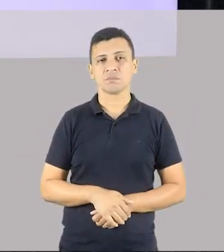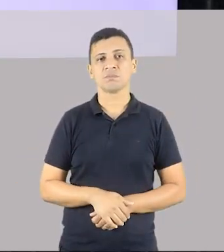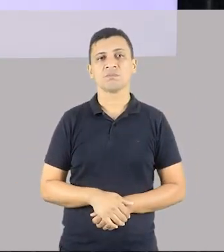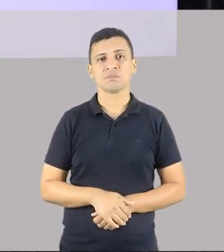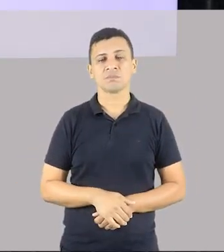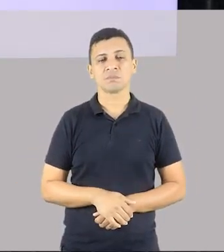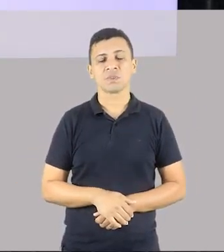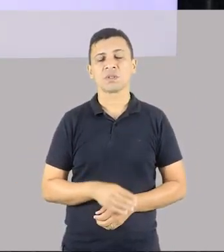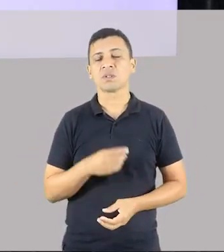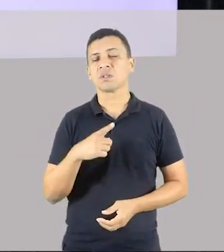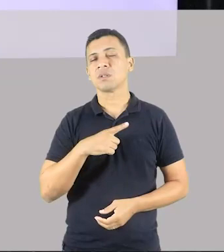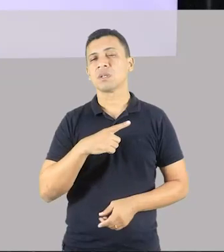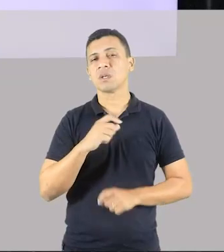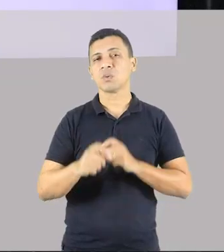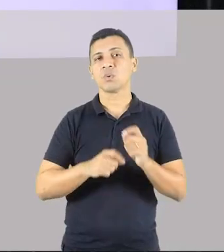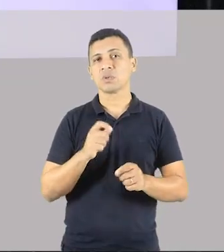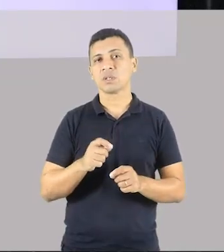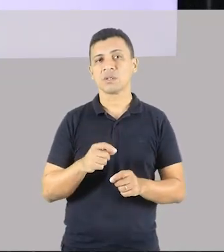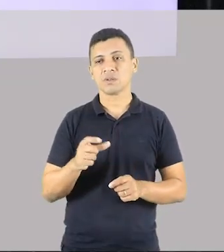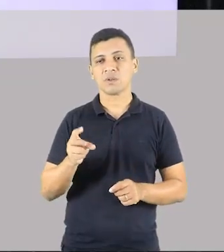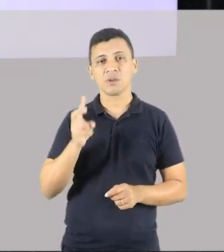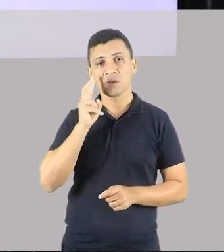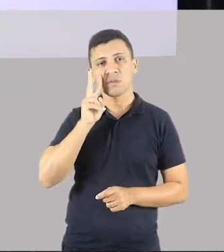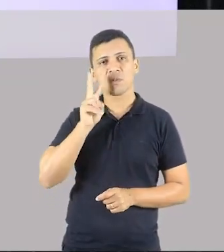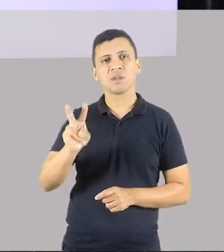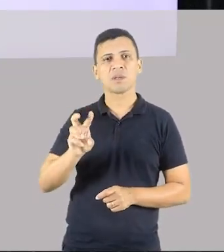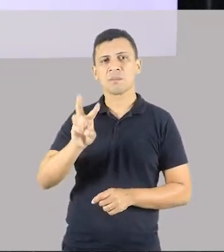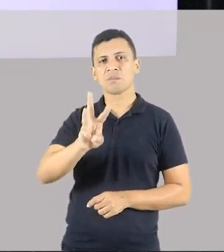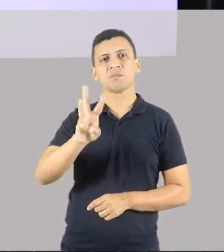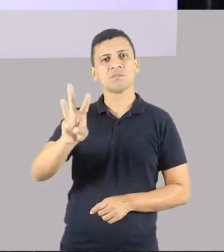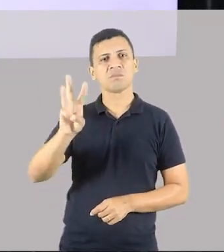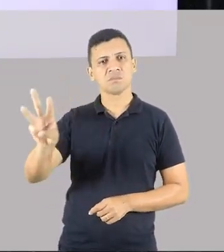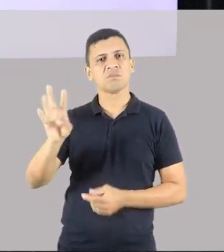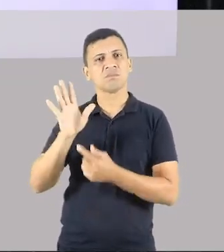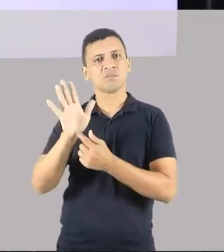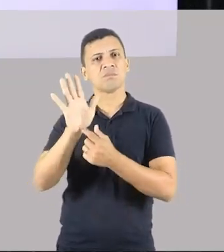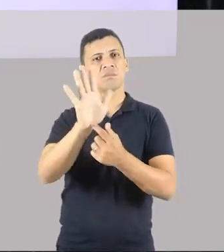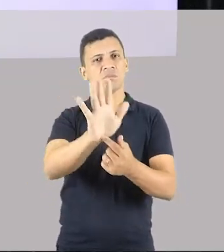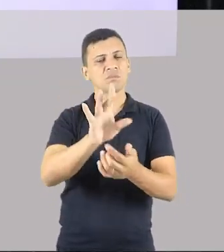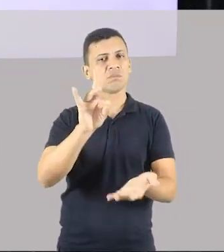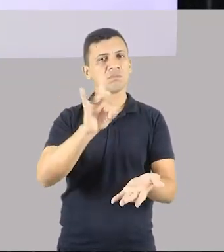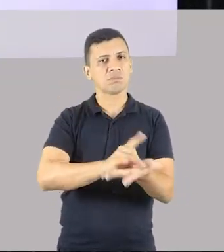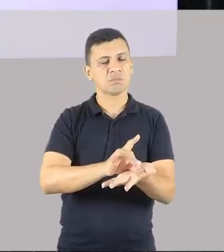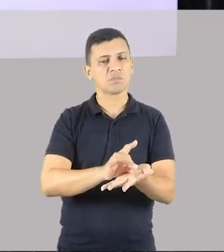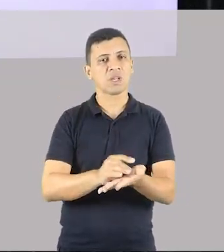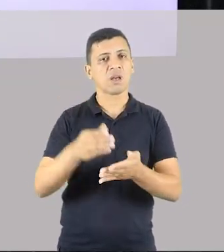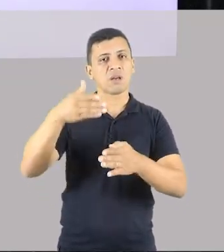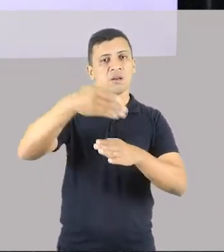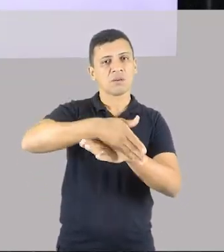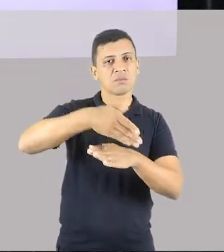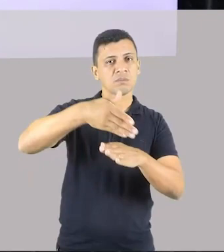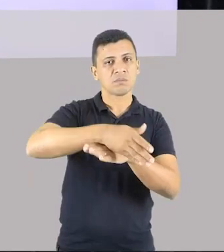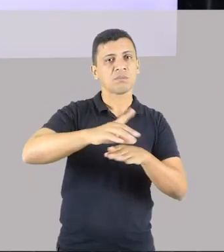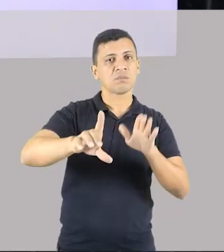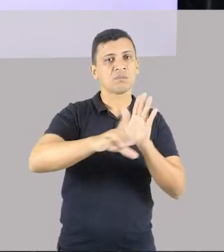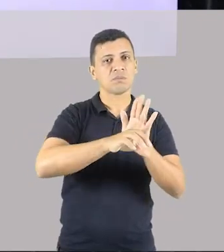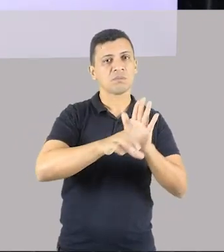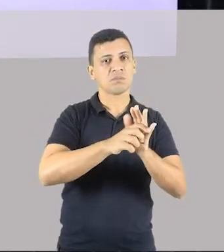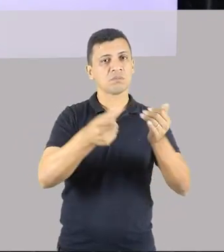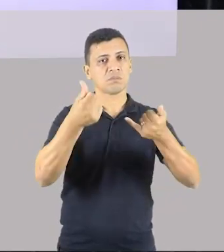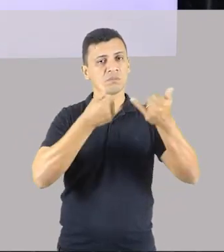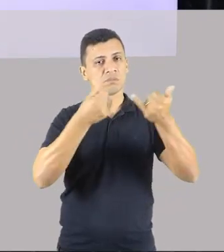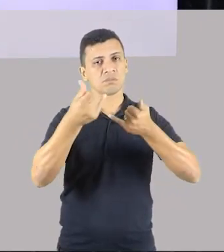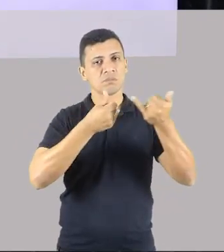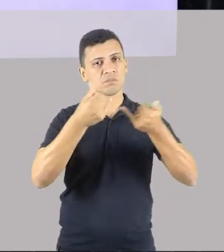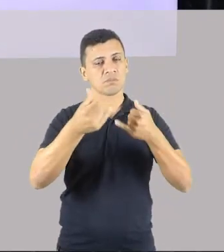com base no qual eu tenho o portal da transparência, com base no qual eu tenho a lei de acesso à informação e diversos